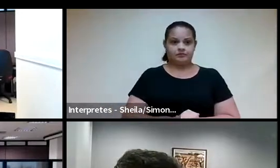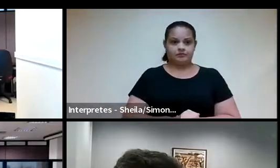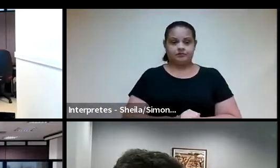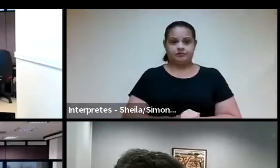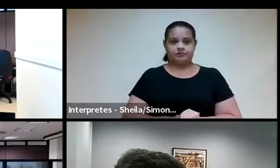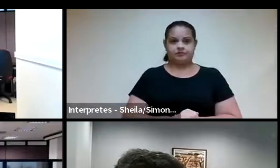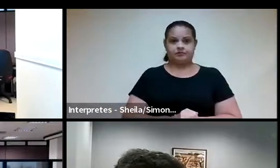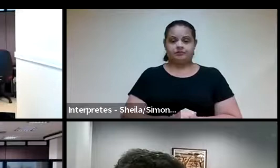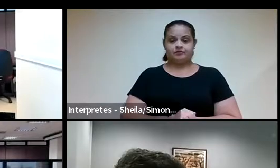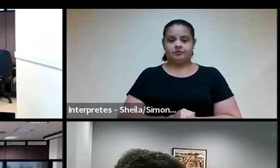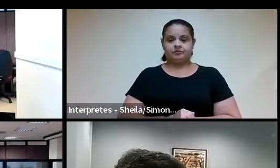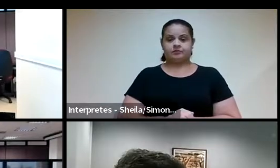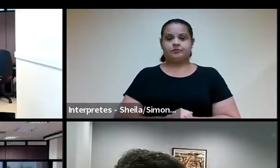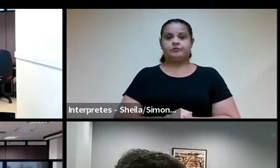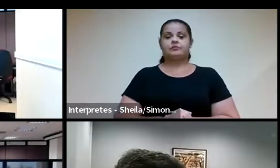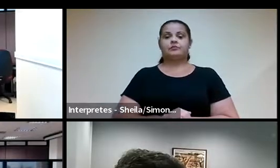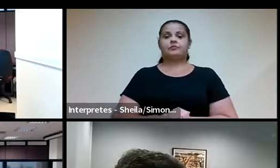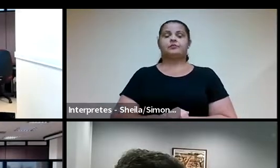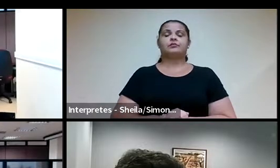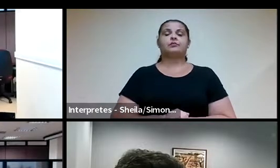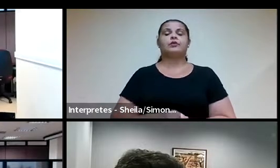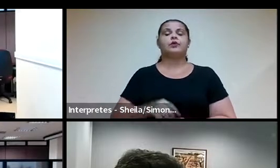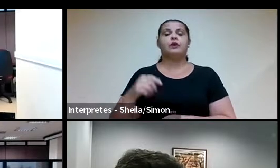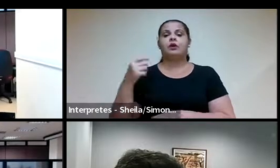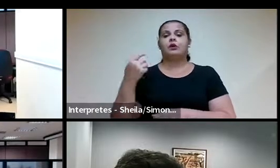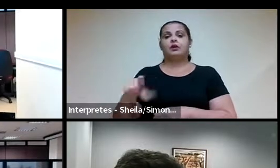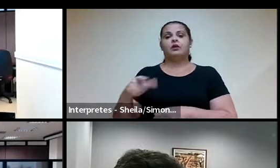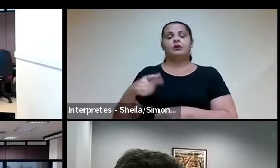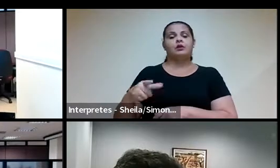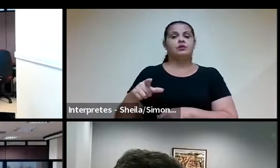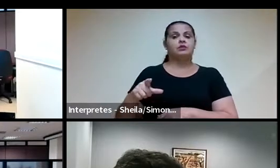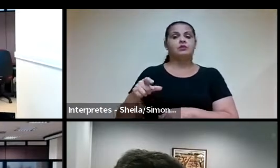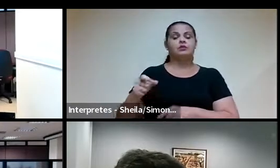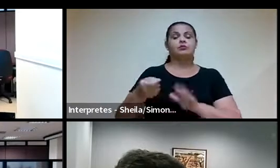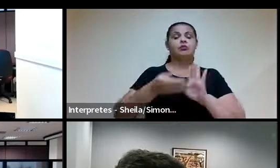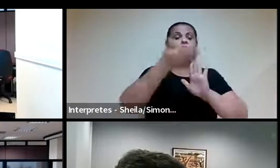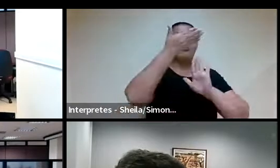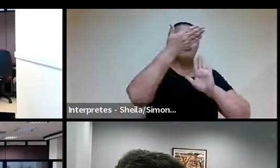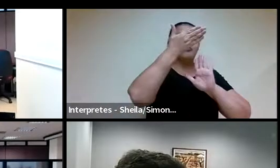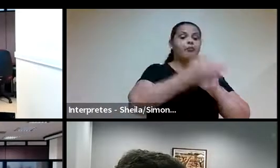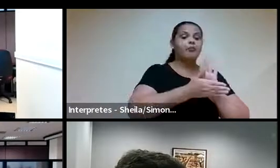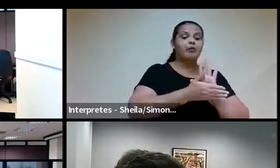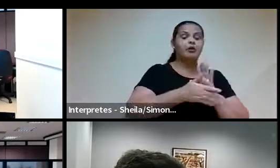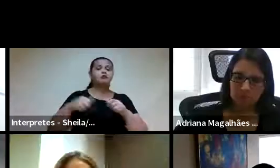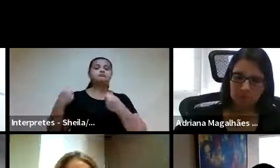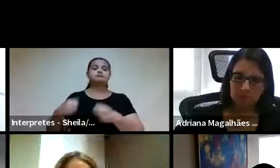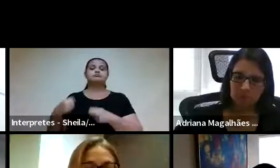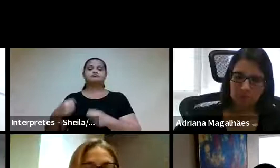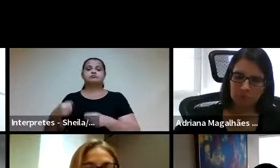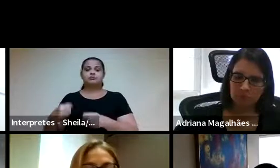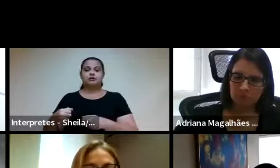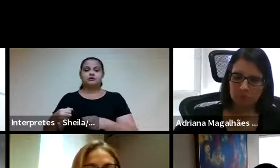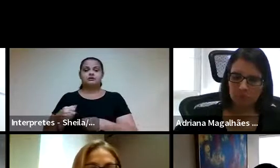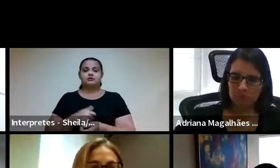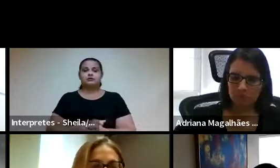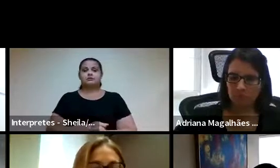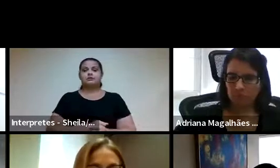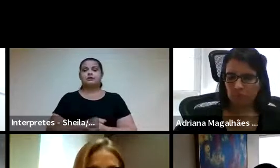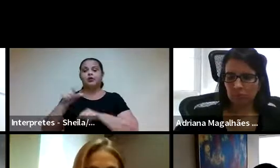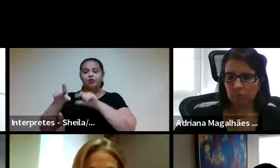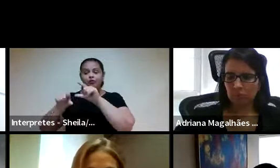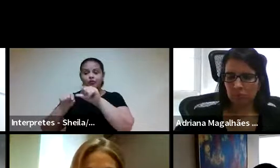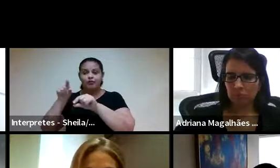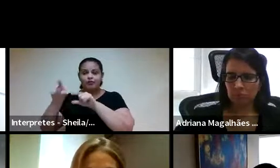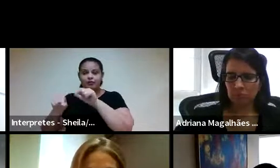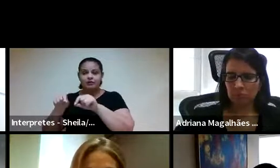pretensão sob o argumento de que não foram produzidas as provas necessárias. E aqui convém destacar que